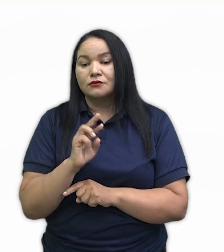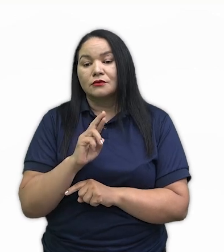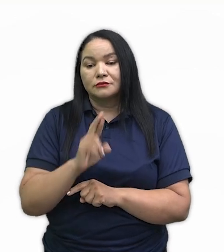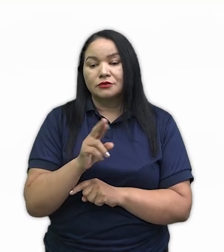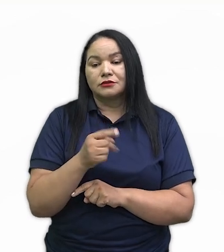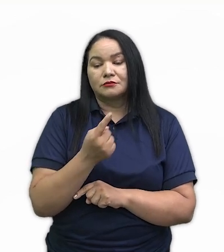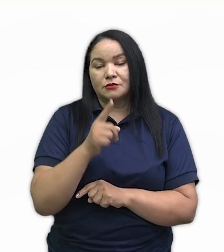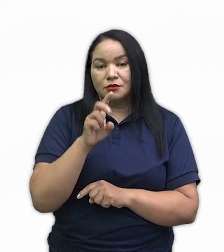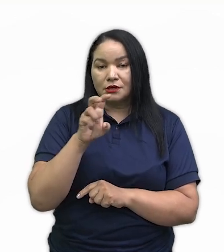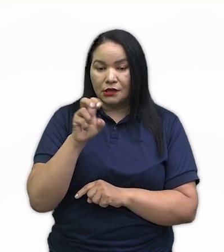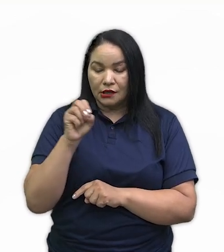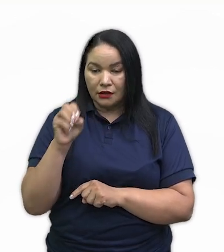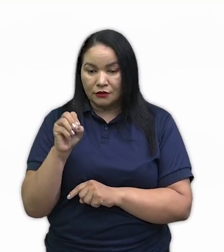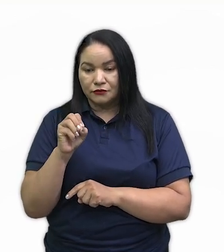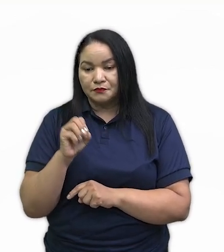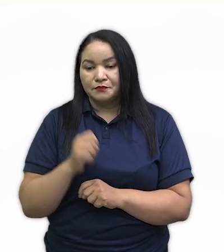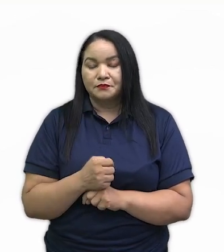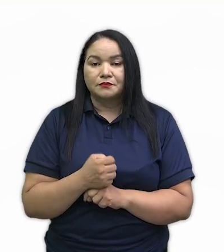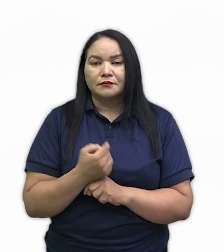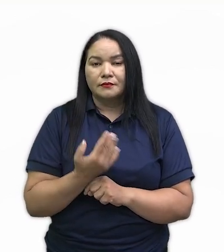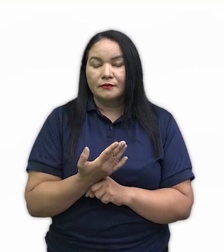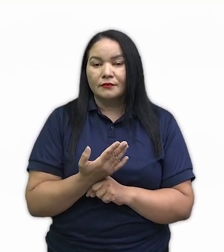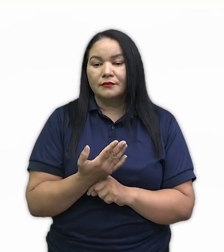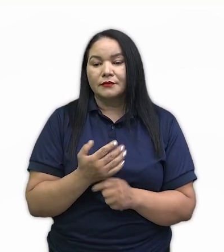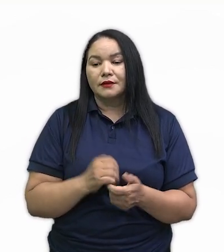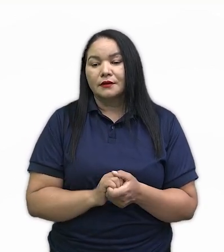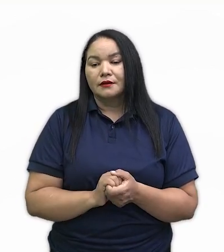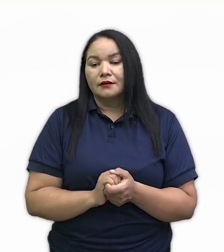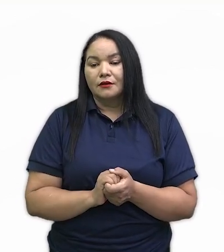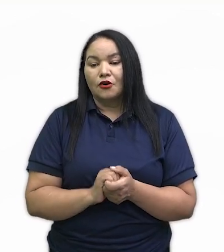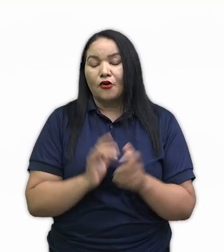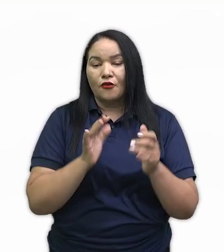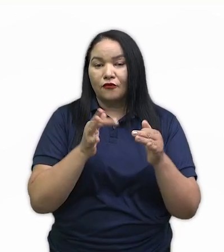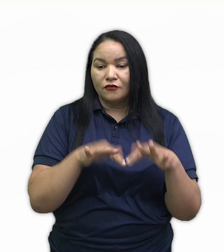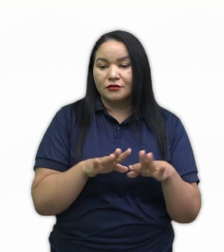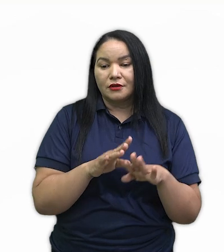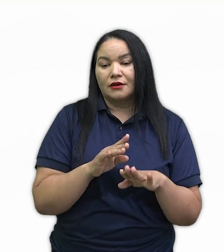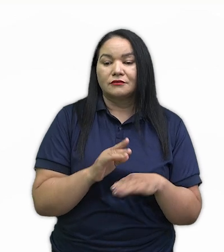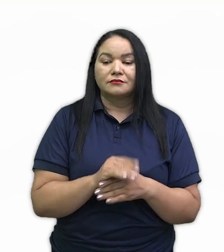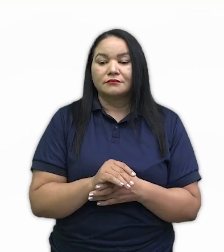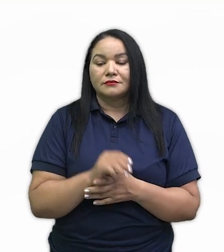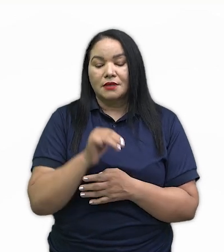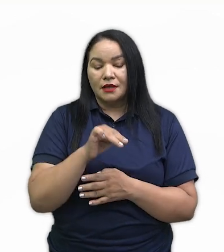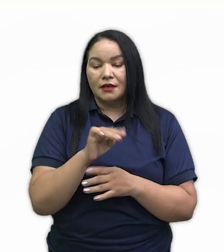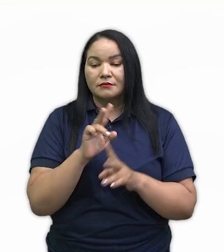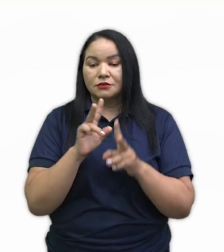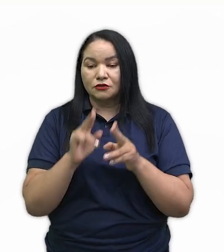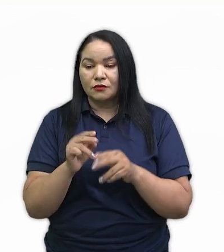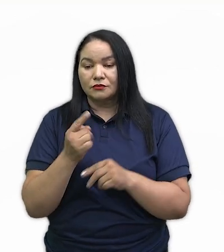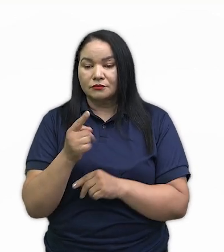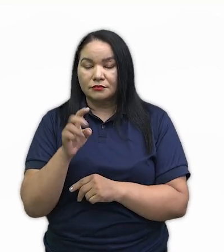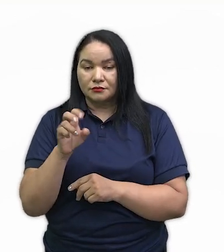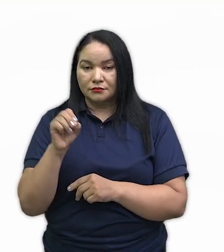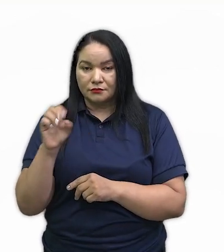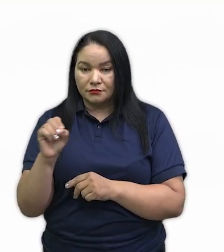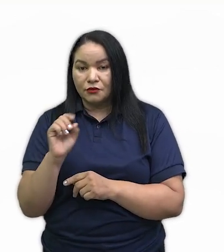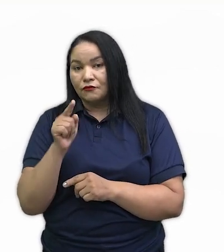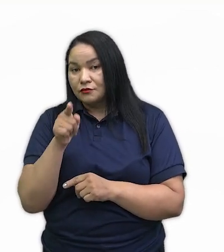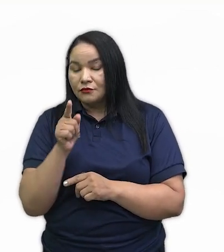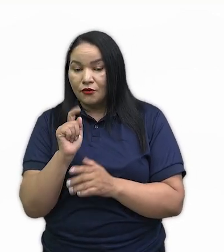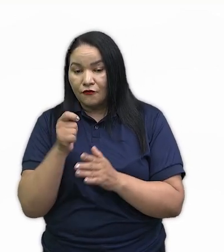a 1.500. Então, quer dizer que, ao final dessa operação, do qual você